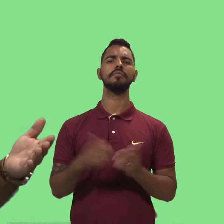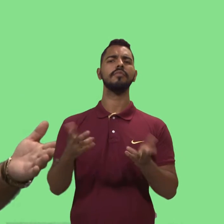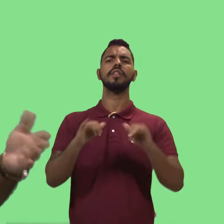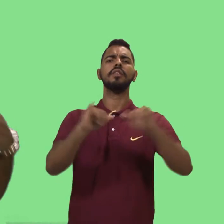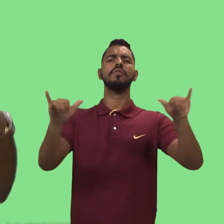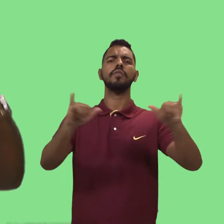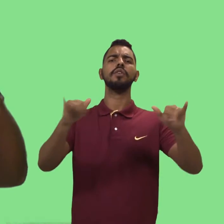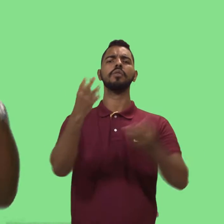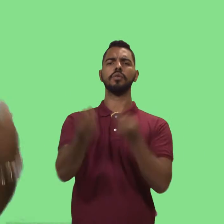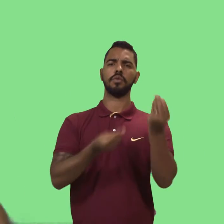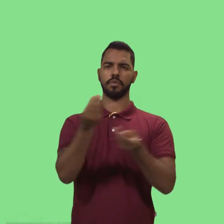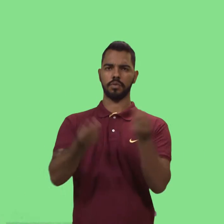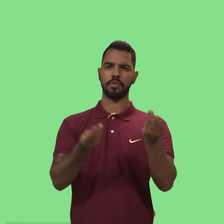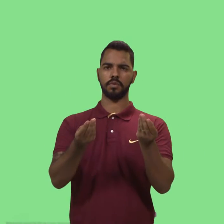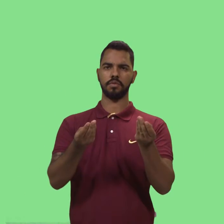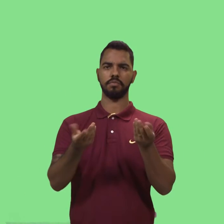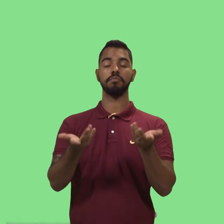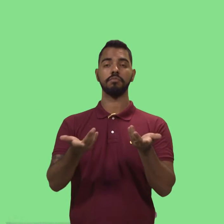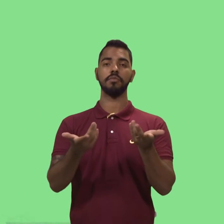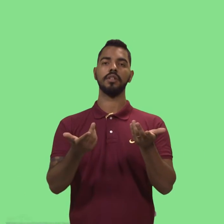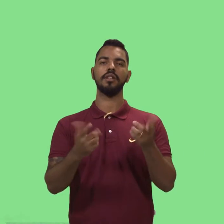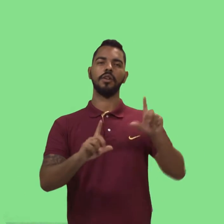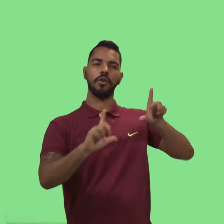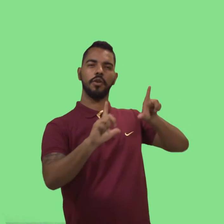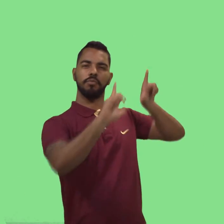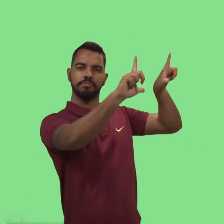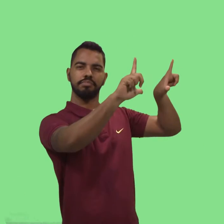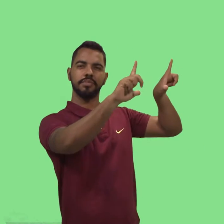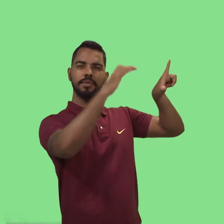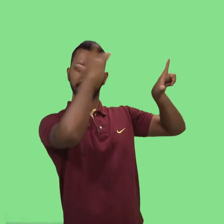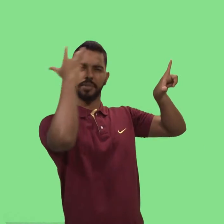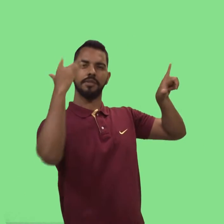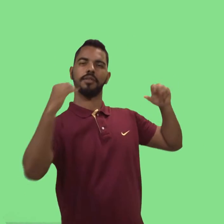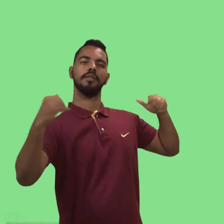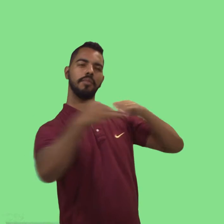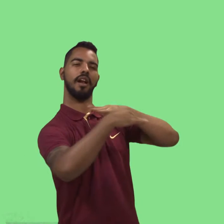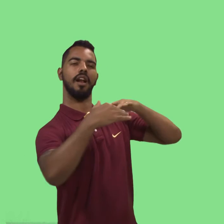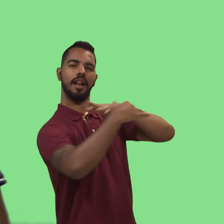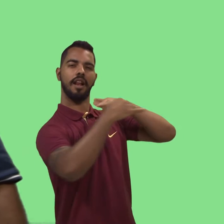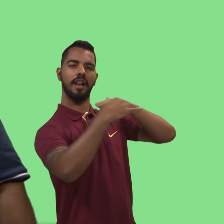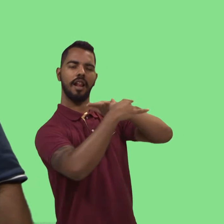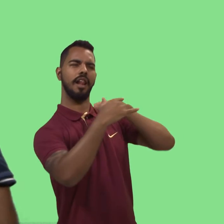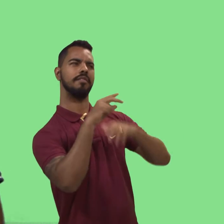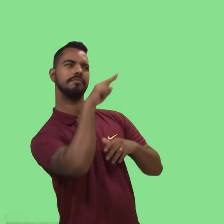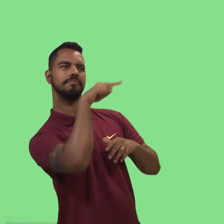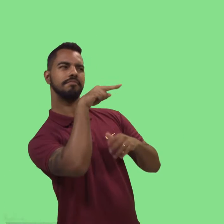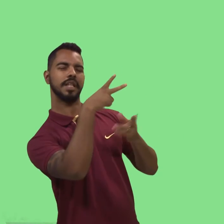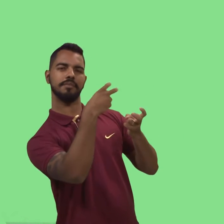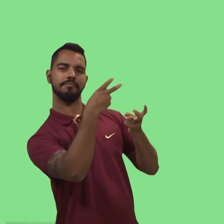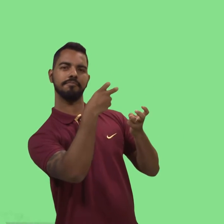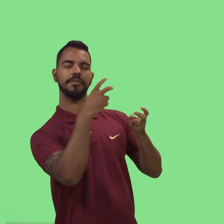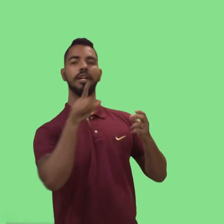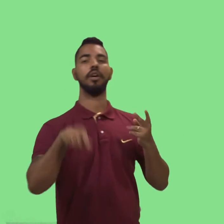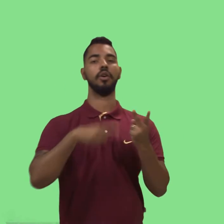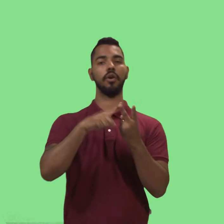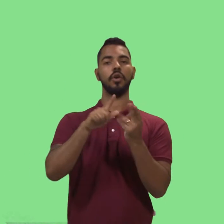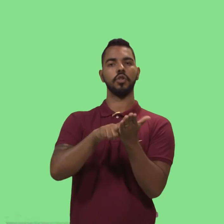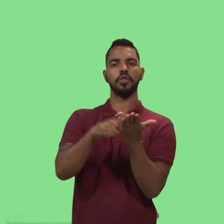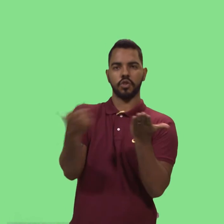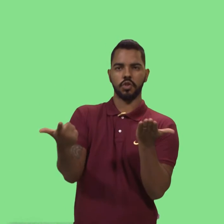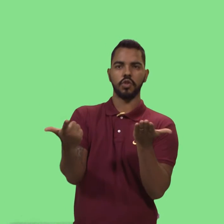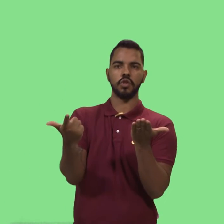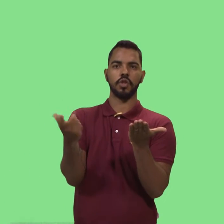ser fixado em local visível ao público ou ser publicado em jornal de grande circulação. O aviso pode ser